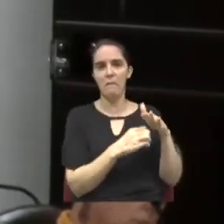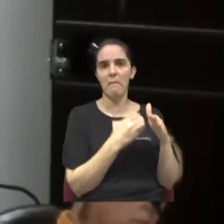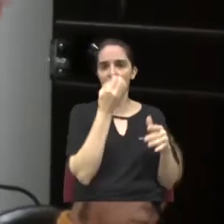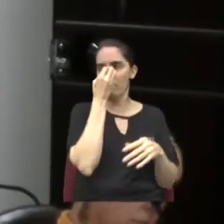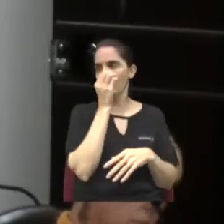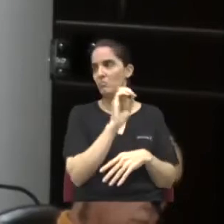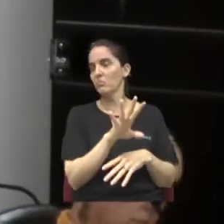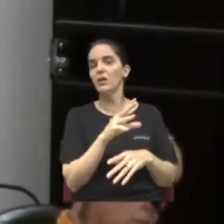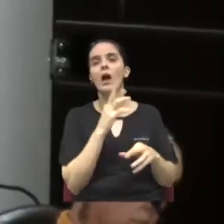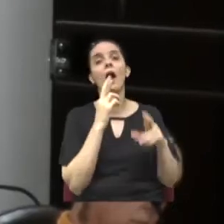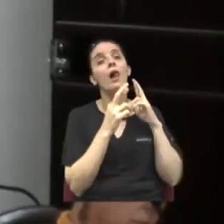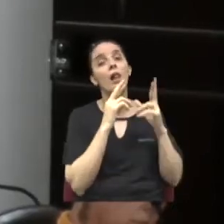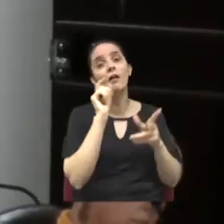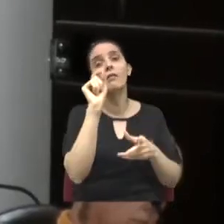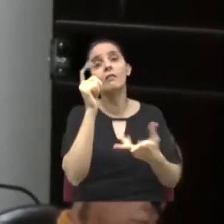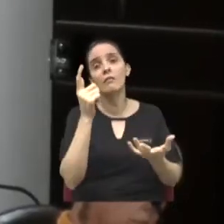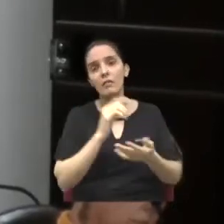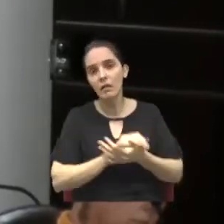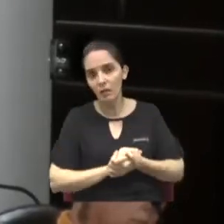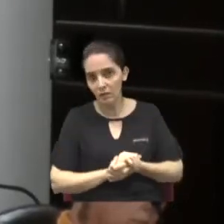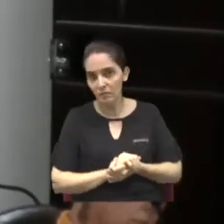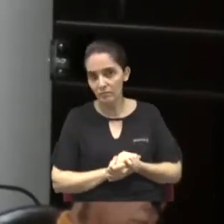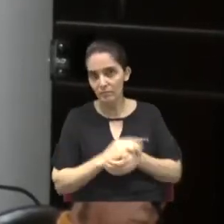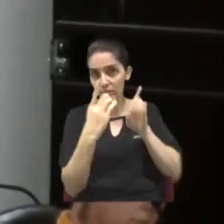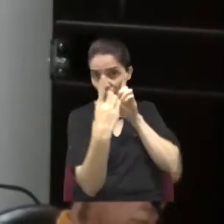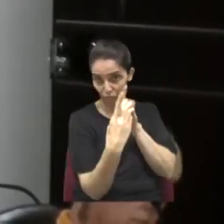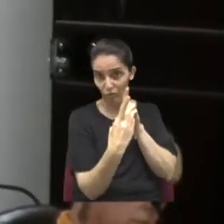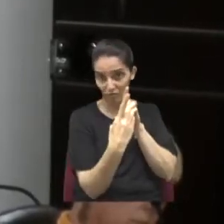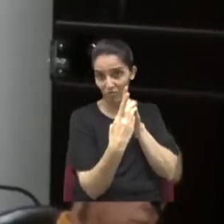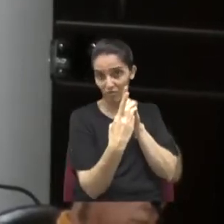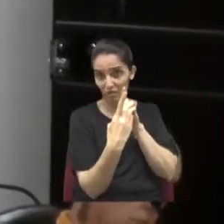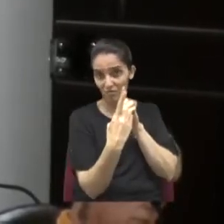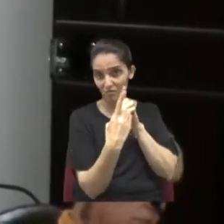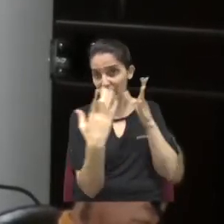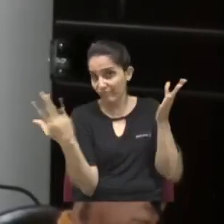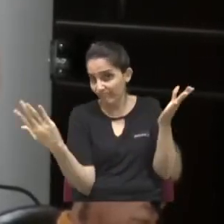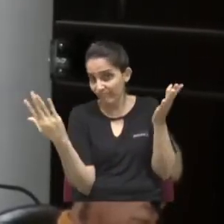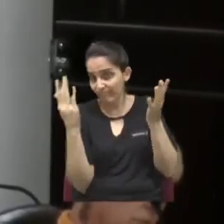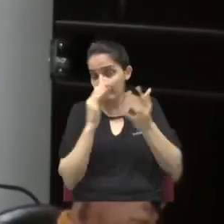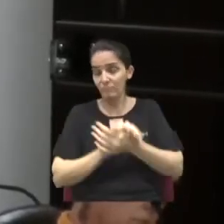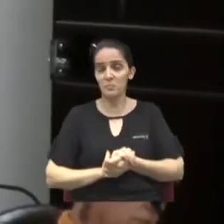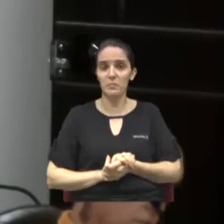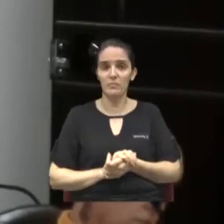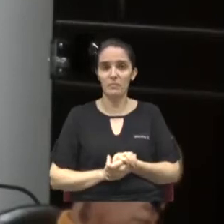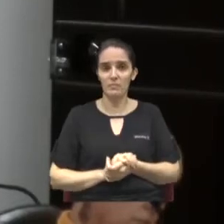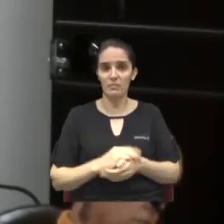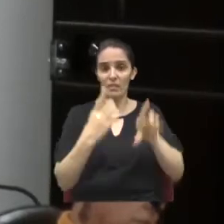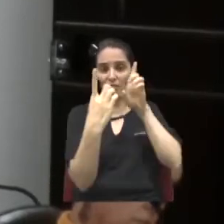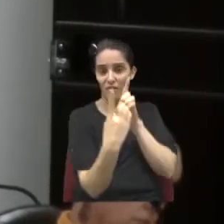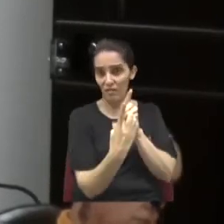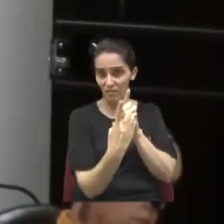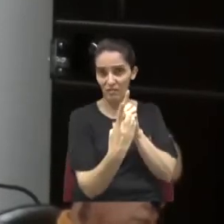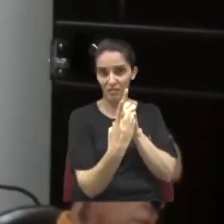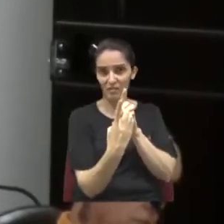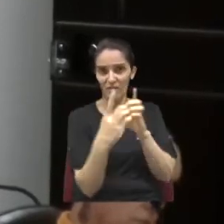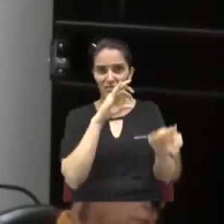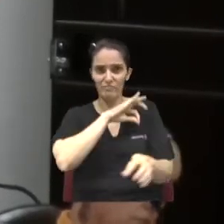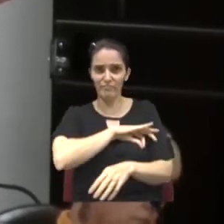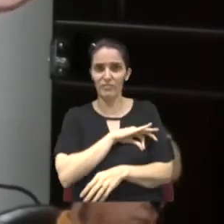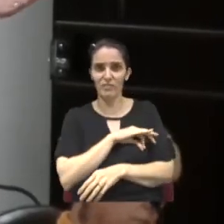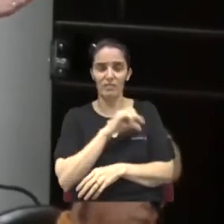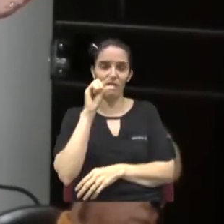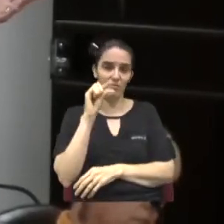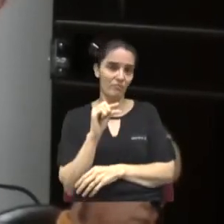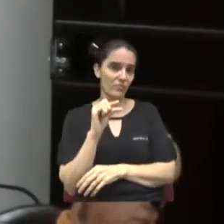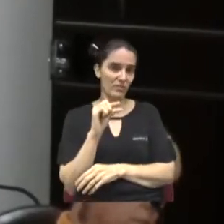Você vai reclamar com quem, vereador? Com o atendente que fica lá no balcão, que apanha todo dia pelo salário, porque